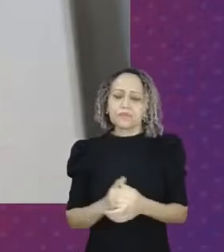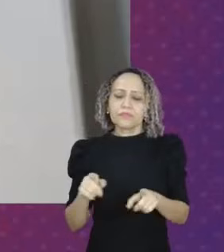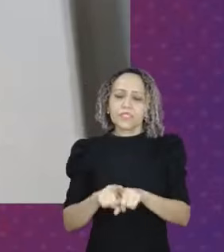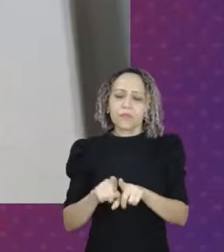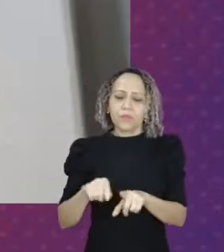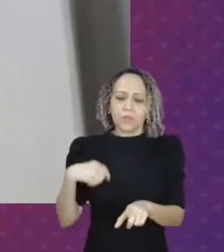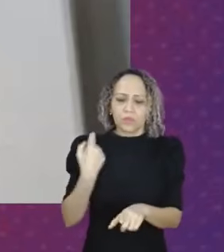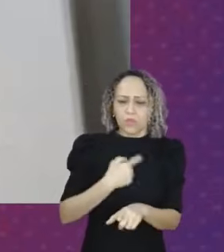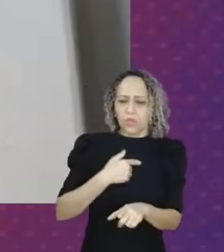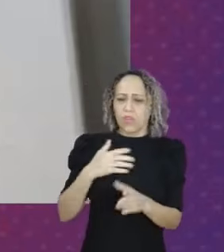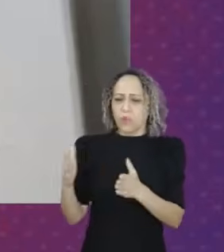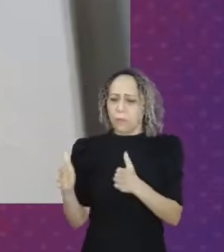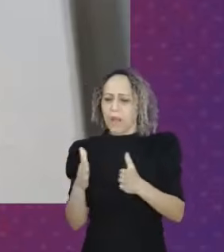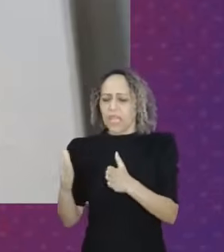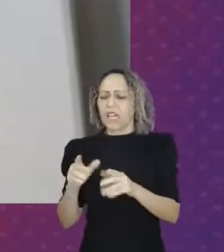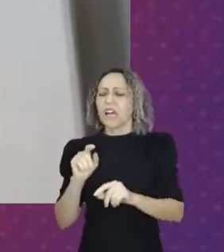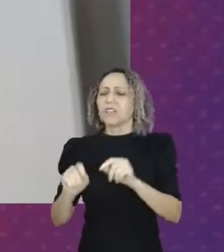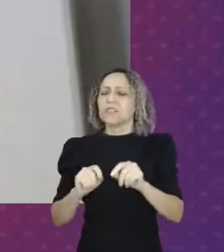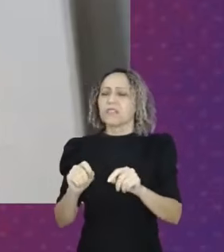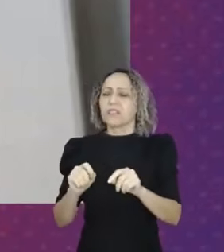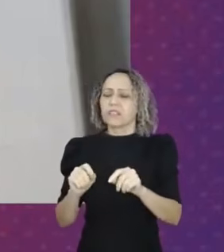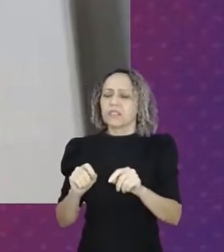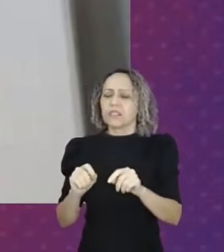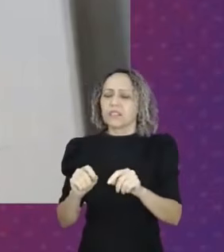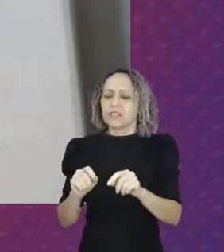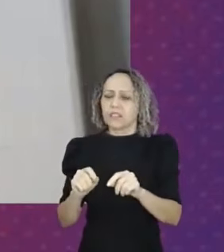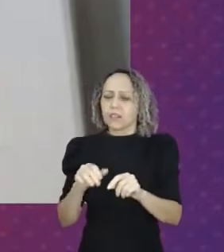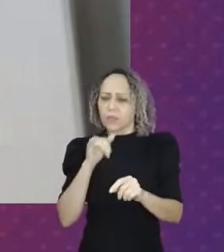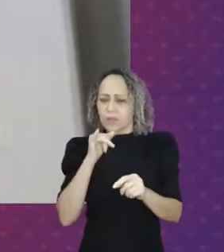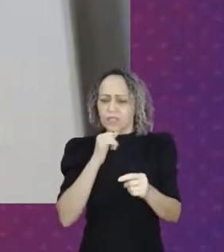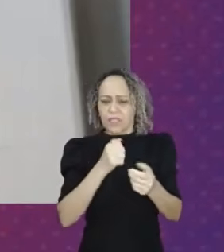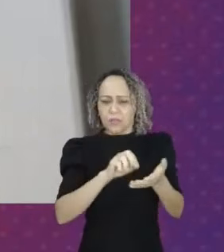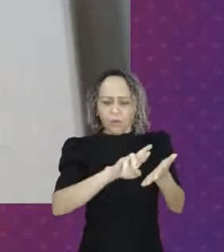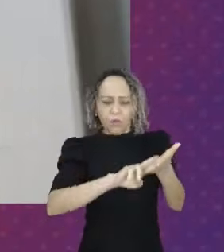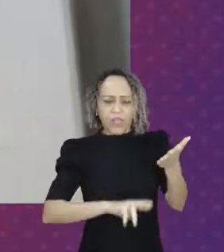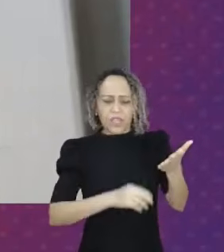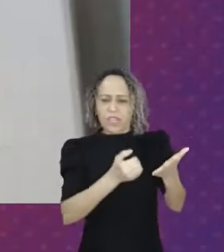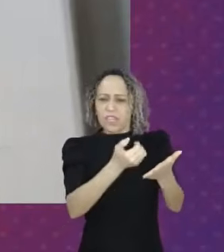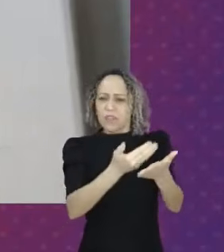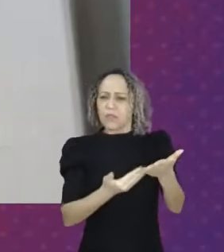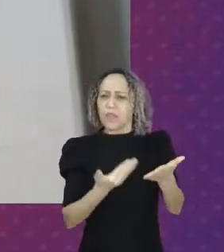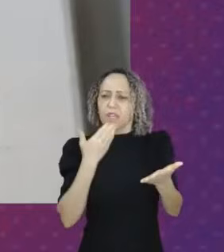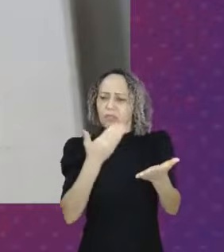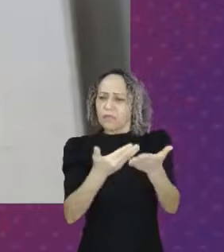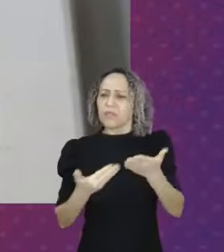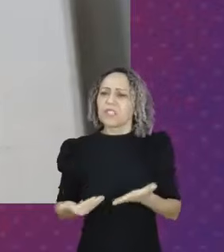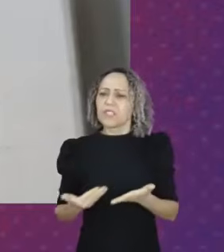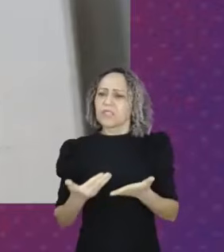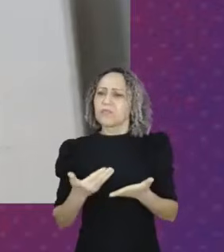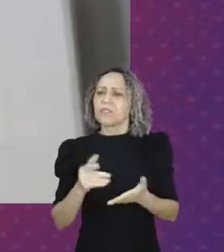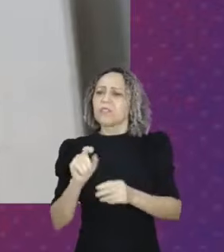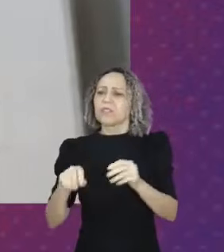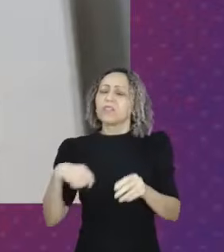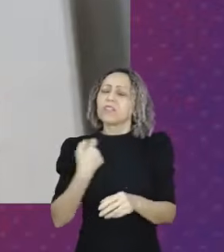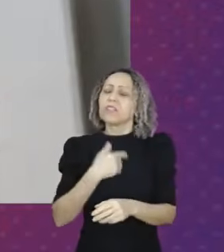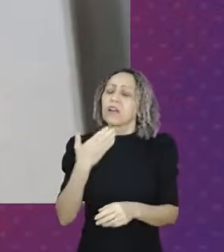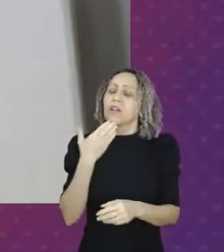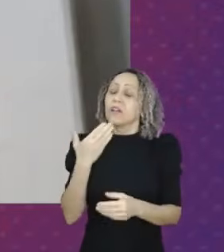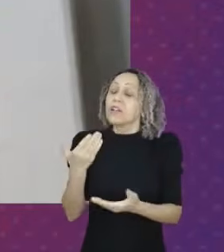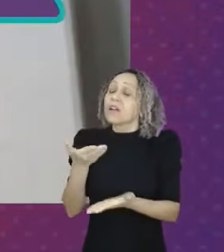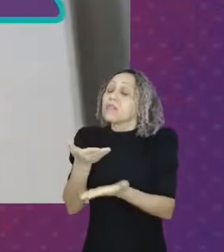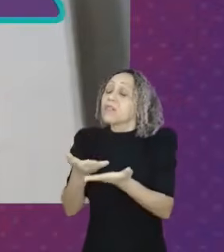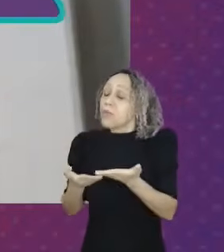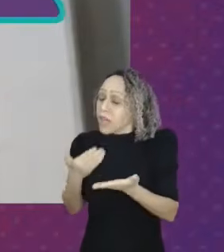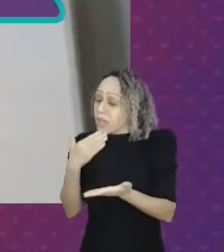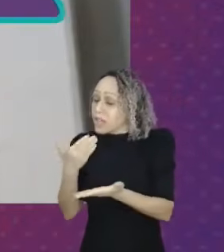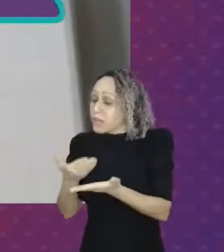dos nossos mandatos, e aí o requerimento, que é o instrumento que eu falei lá no início, é muito importante. Nós já fizemos aqui para saber quantos são